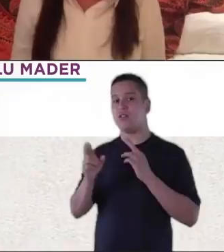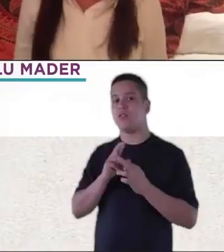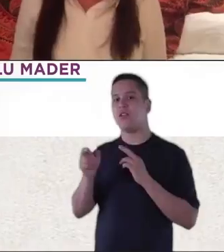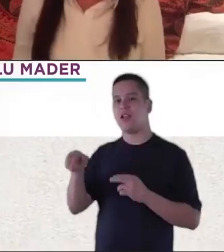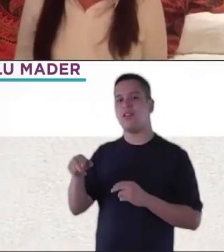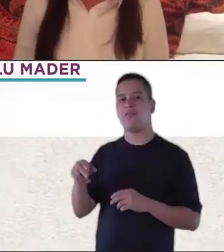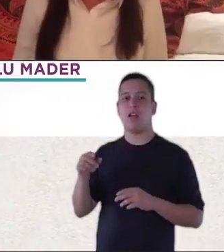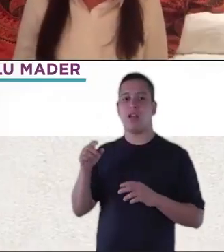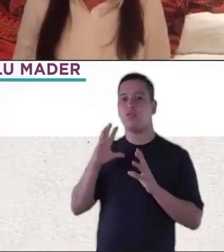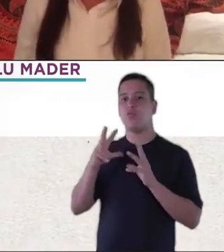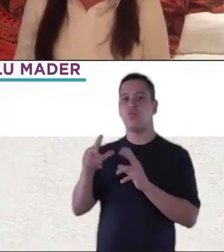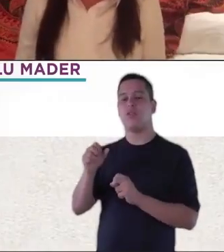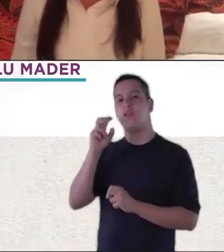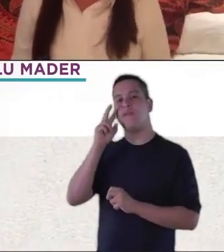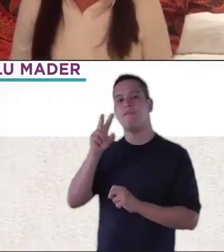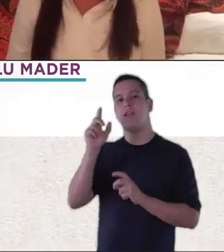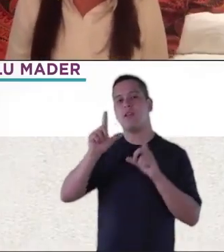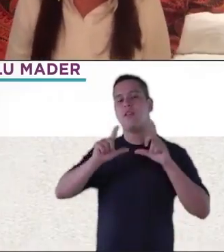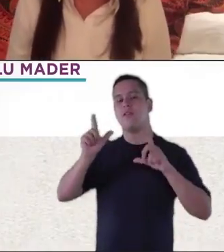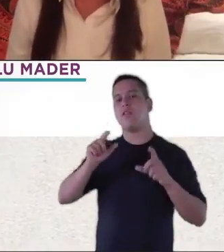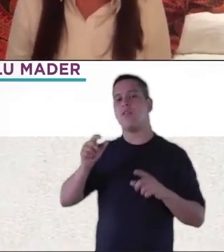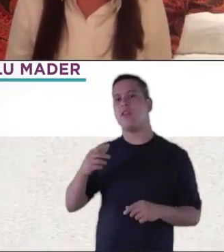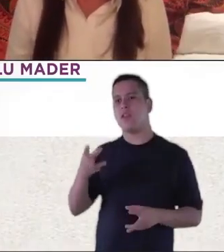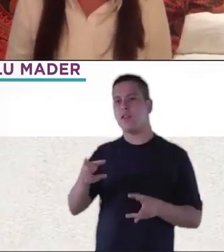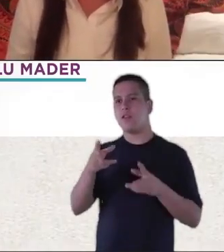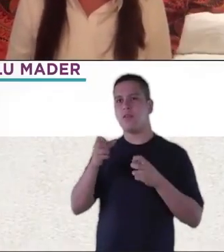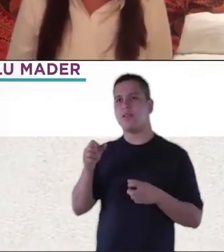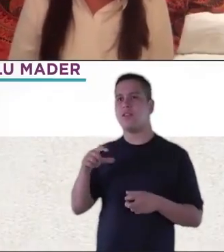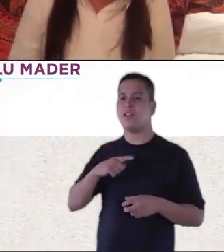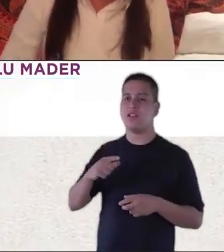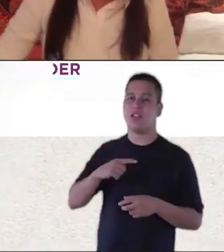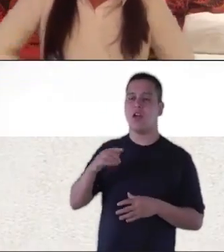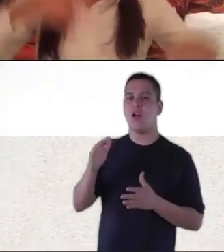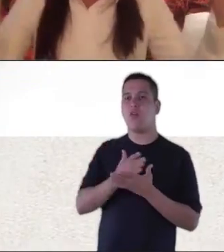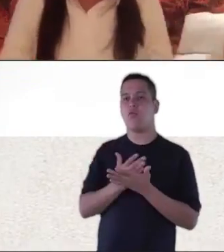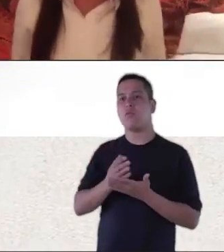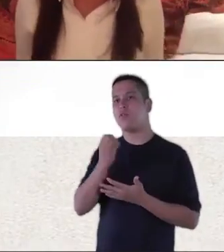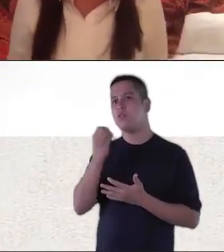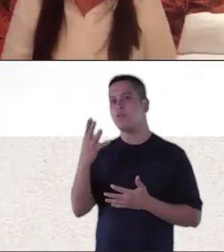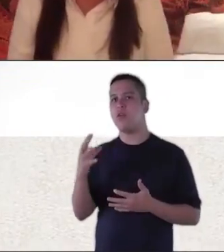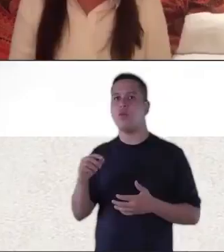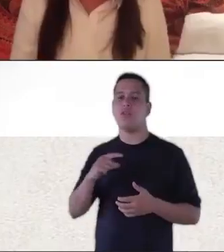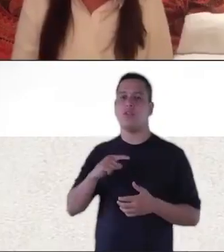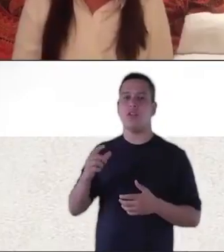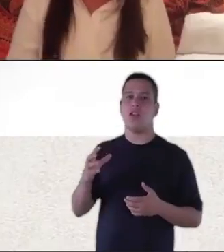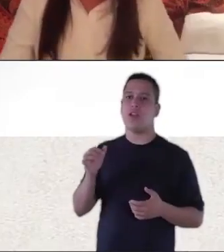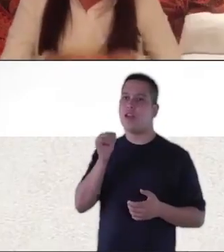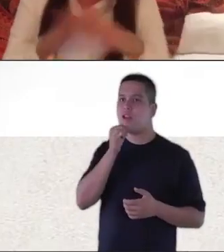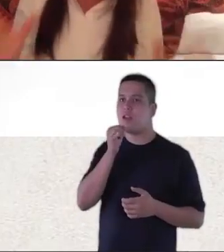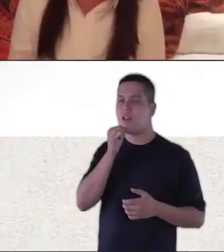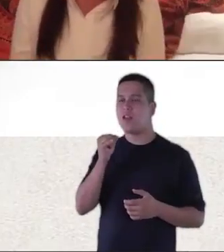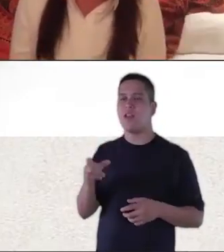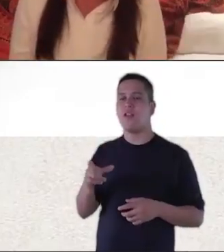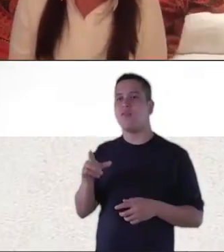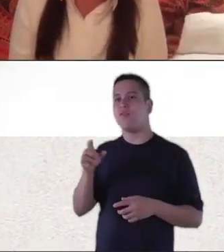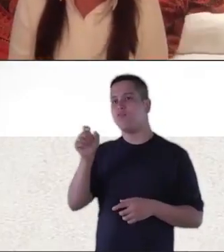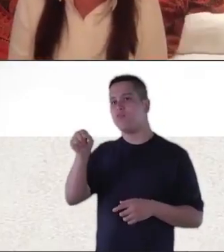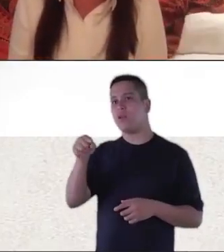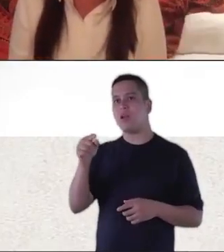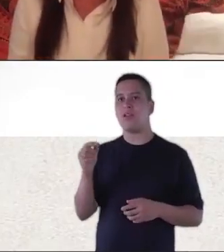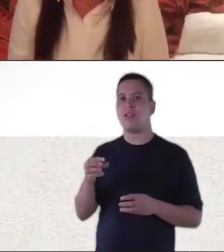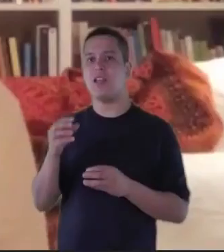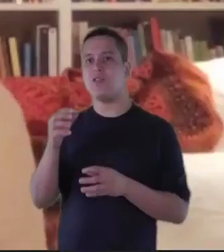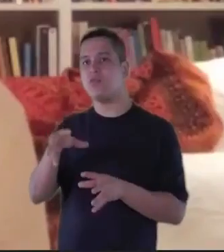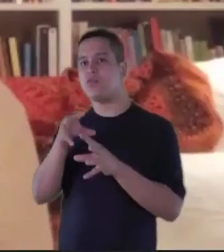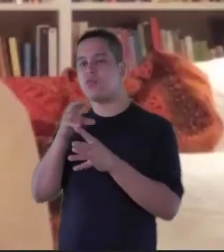coisa muito original e uma ousadia, ou, sei lá, Saramandaia, do Dias Gomes, mas eu era pirada também com a Janete